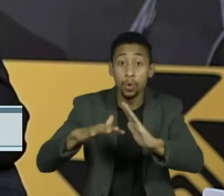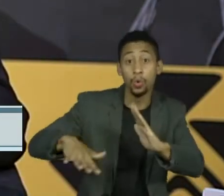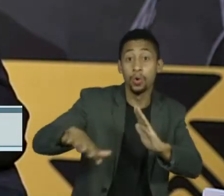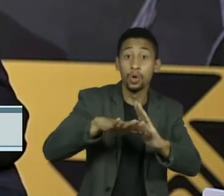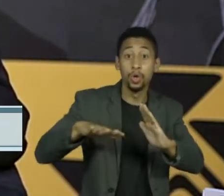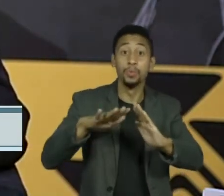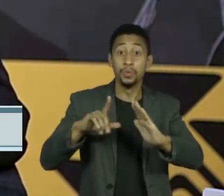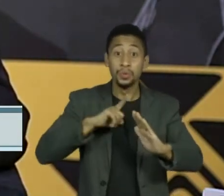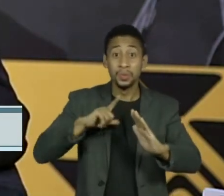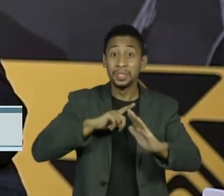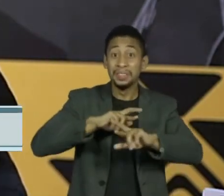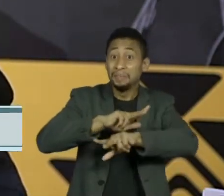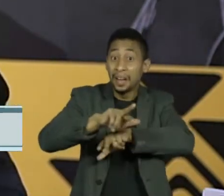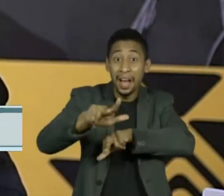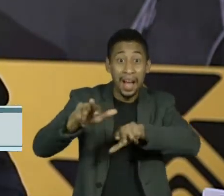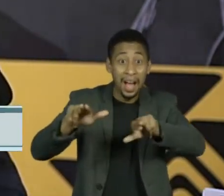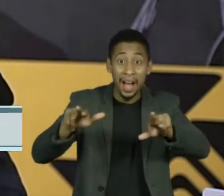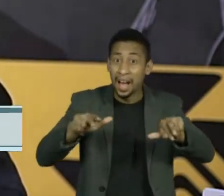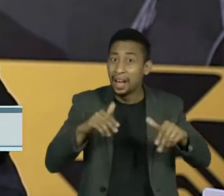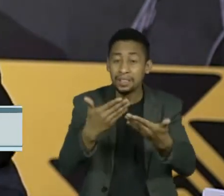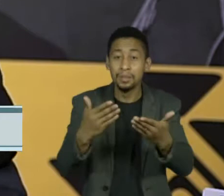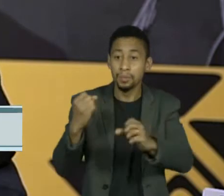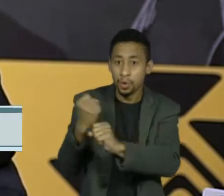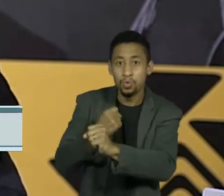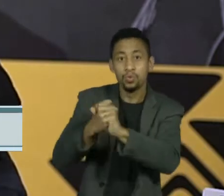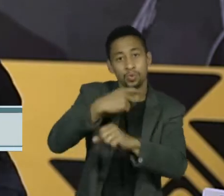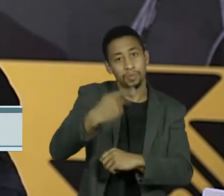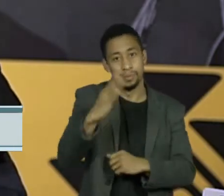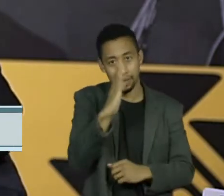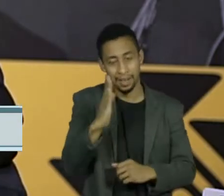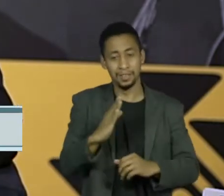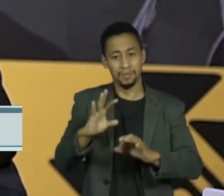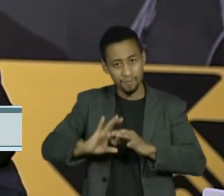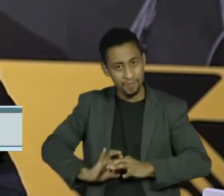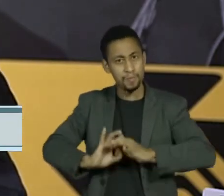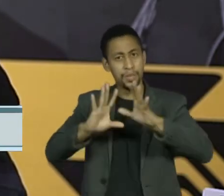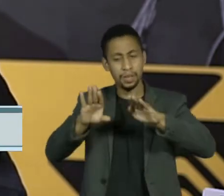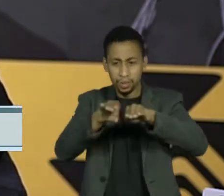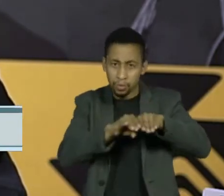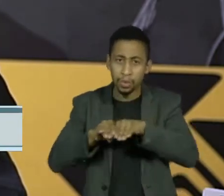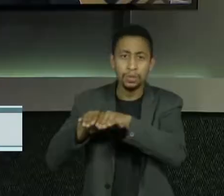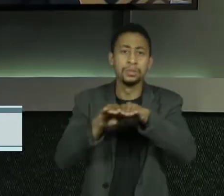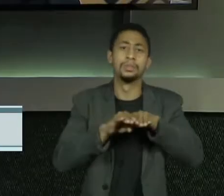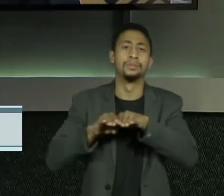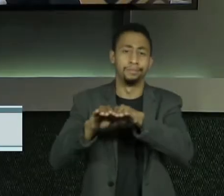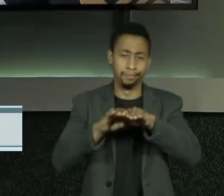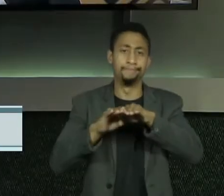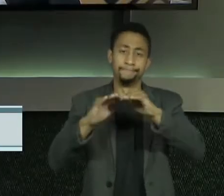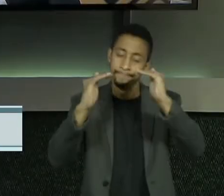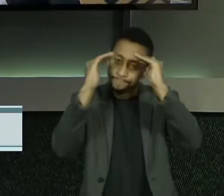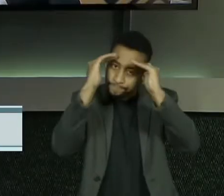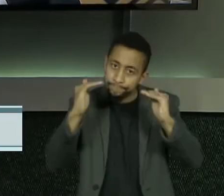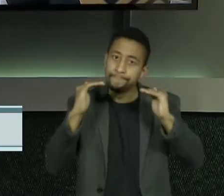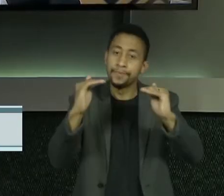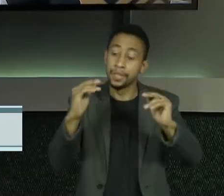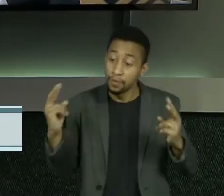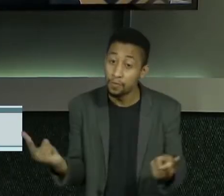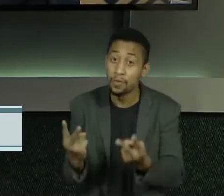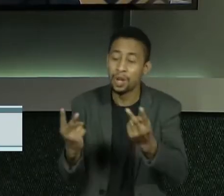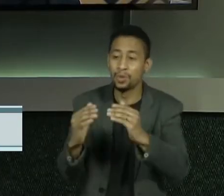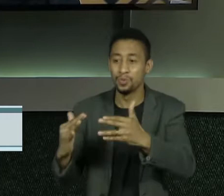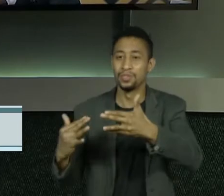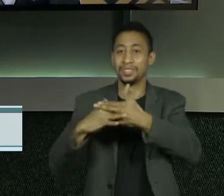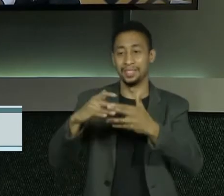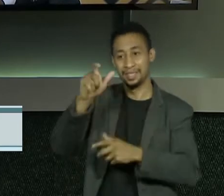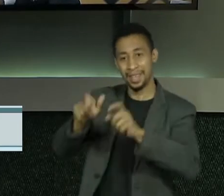foi essa luta do negro para construir um Brasil de liberdade, um Brasil de igualdade, um Brasil que respeitasse os valores do cidadão.